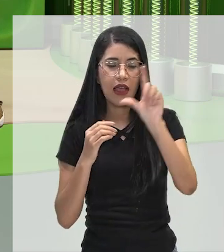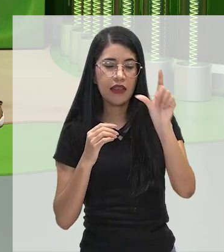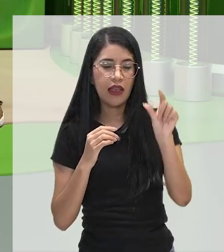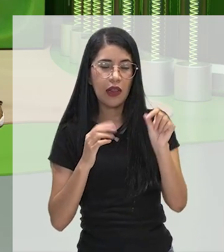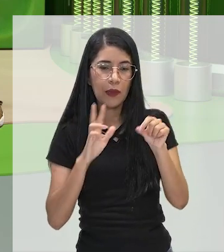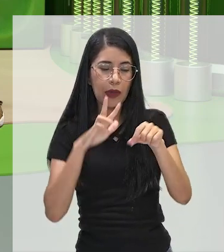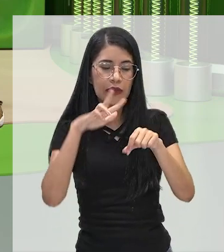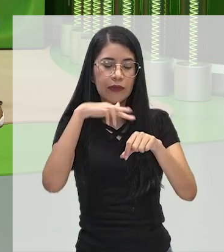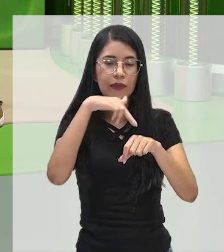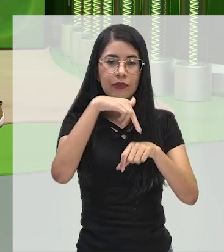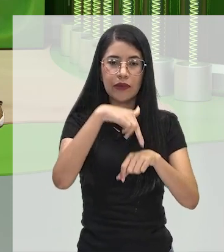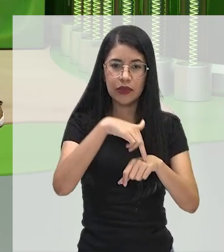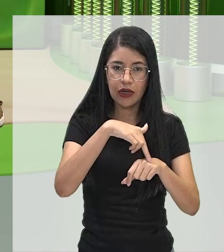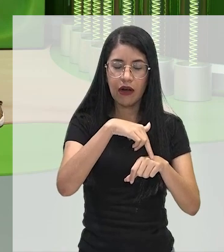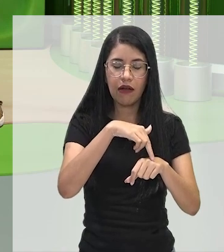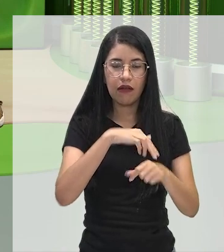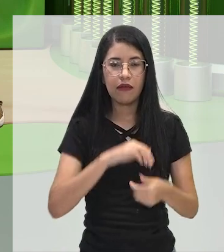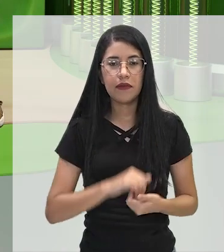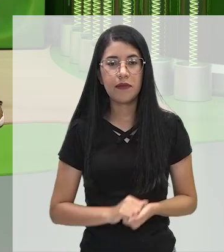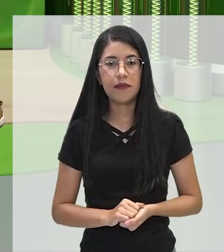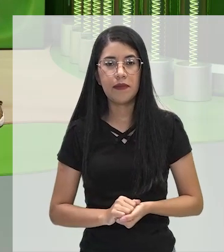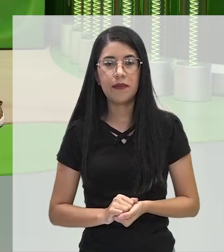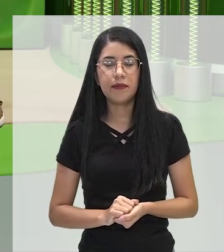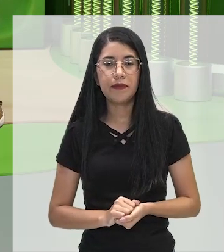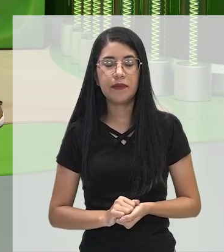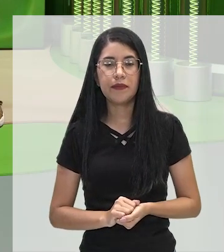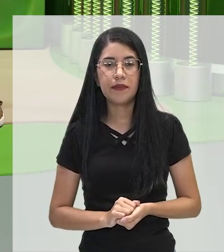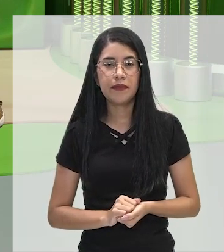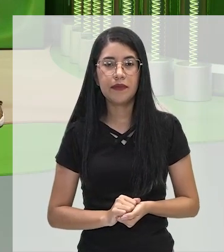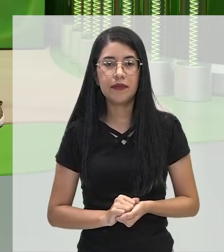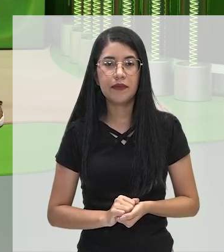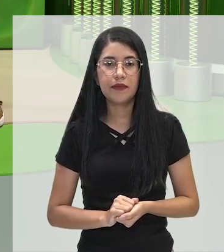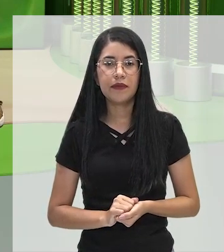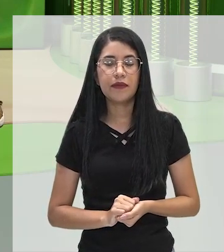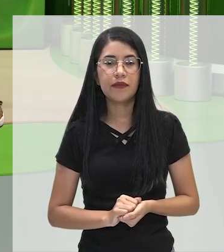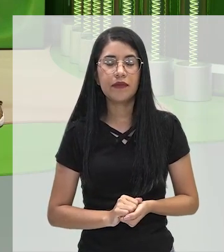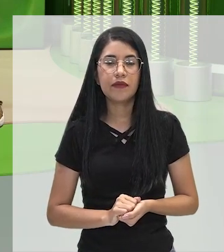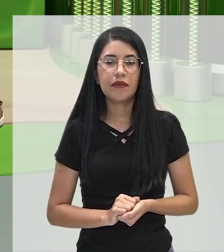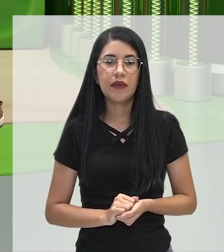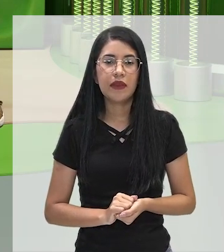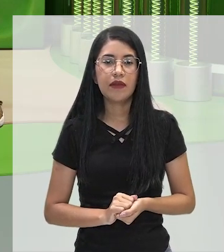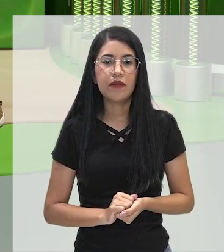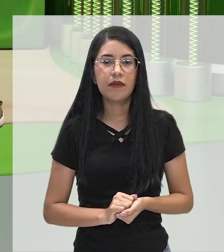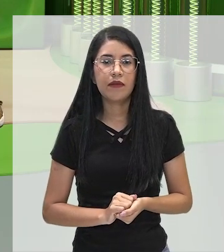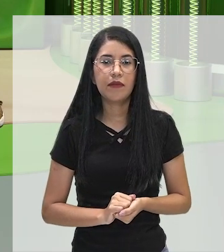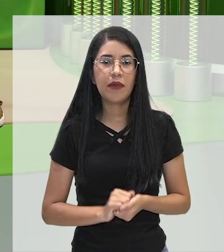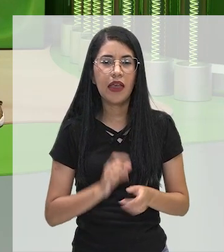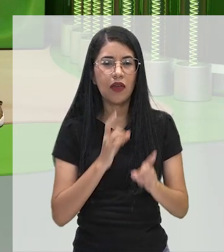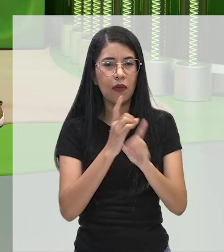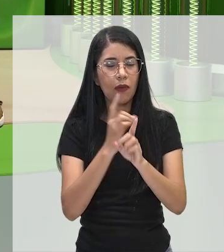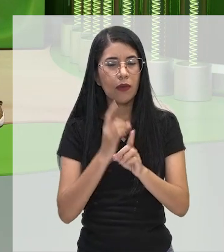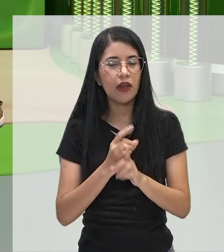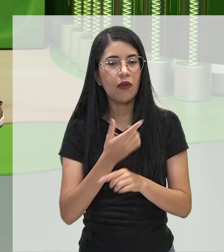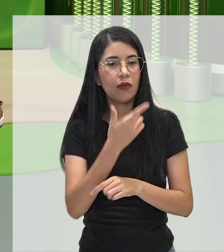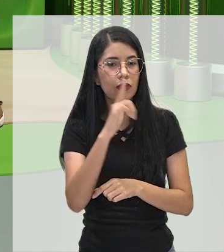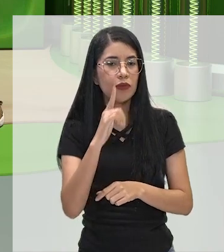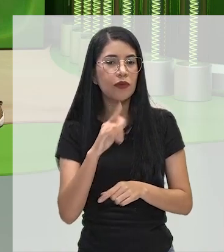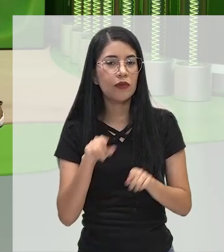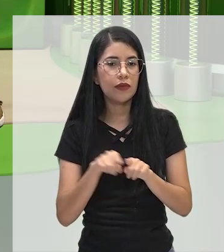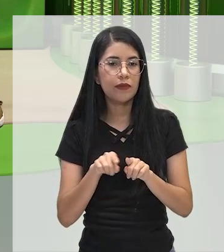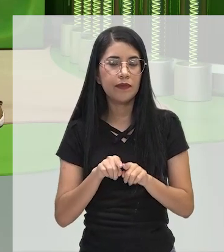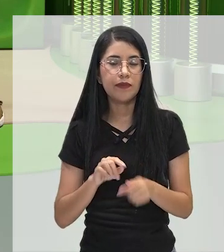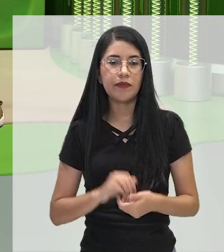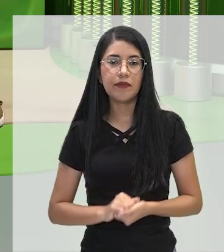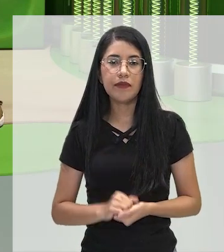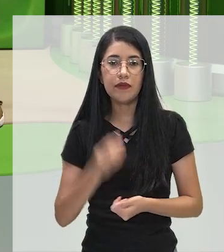né, para chegar ali na superfície da Lua. Olha ali, ó, o astronauta saindo da nave, né, para se juntar aos outros ali na superfície lunar,